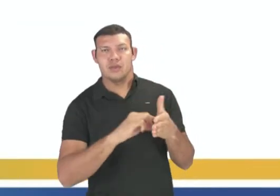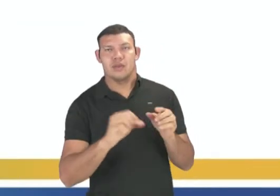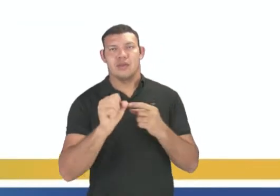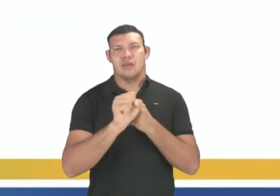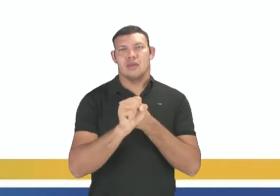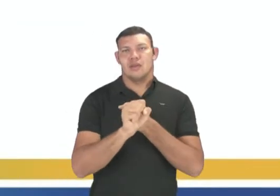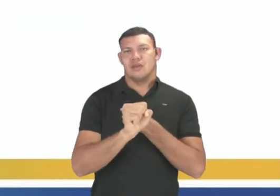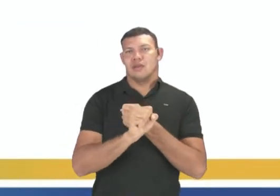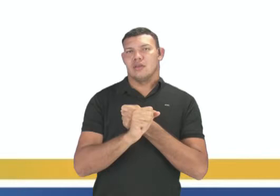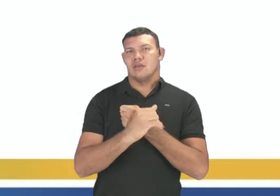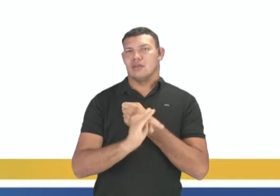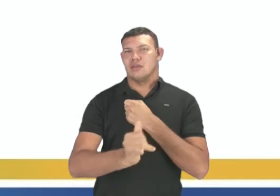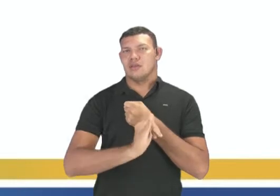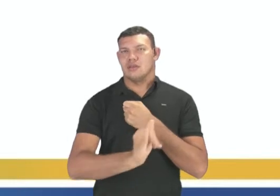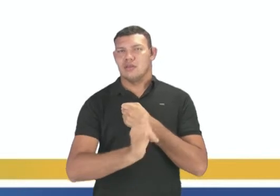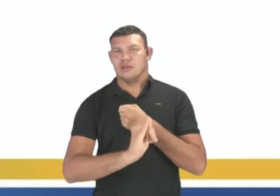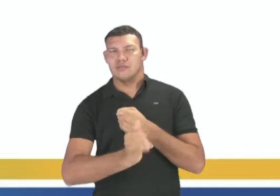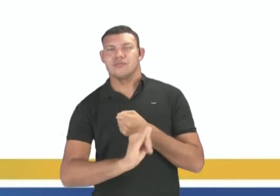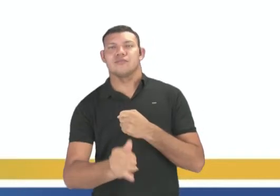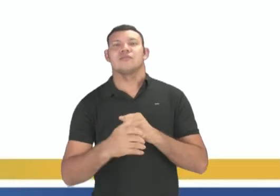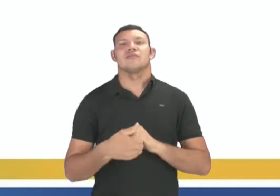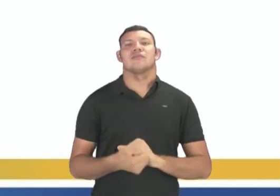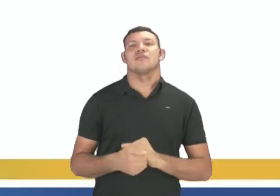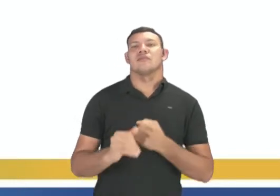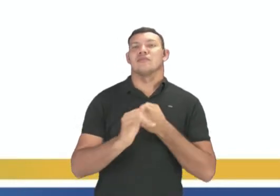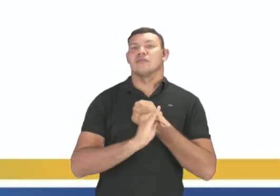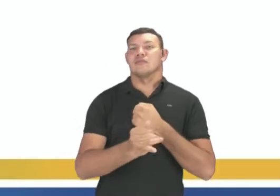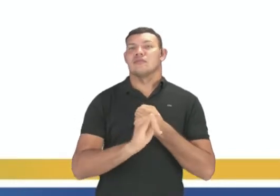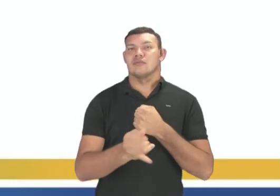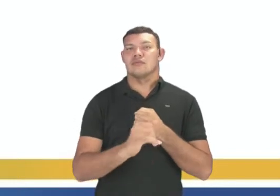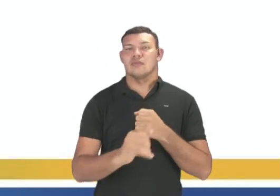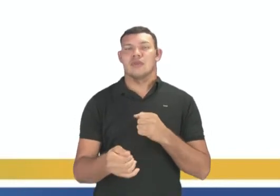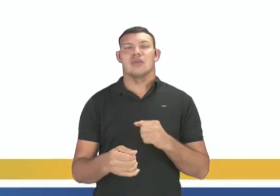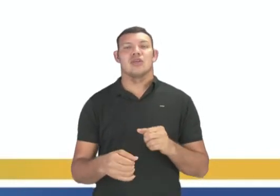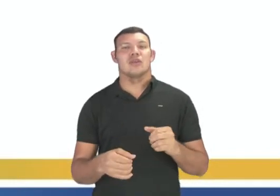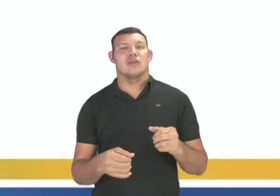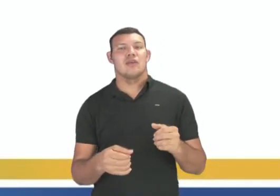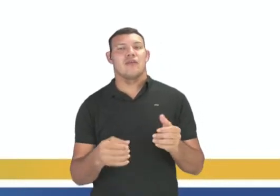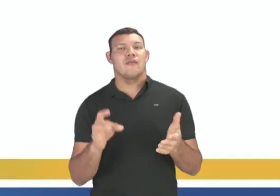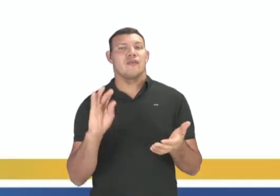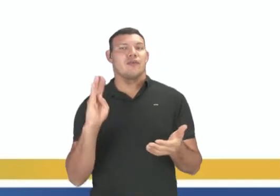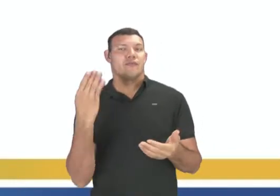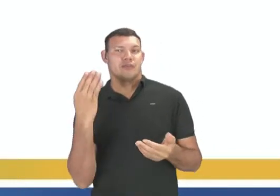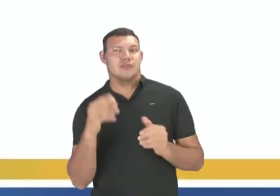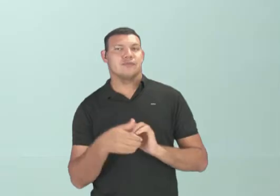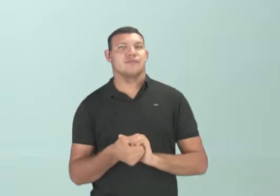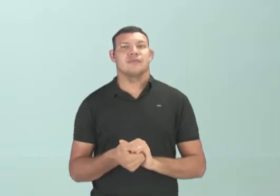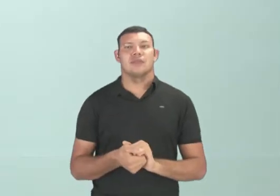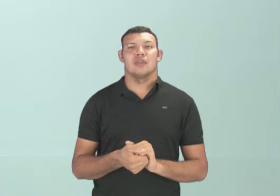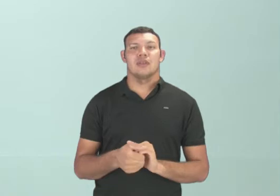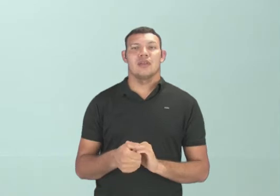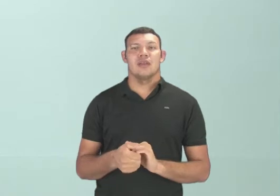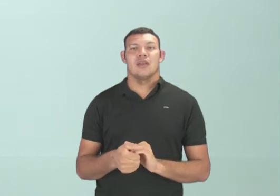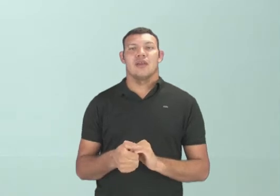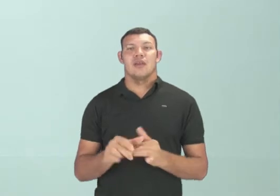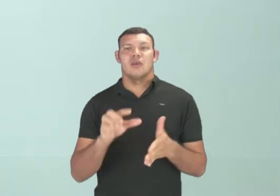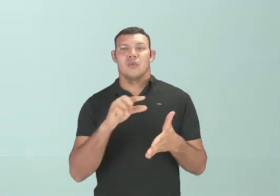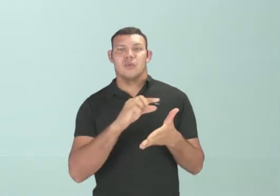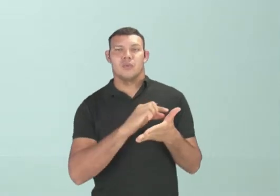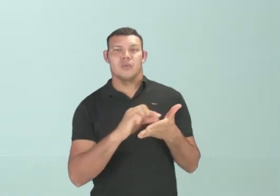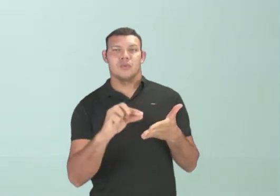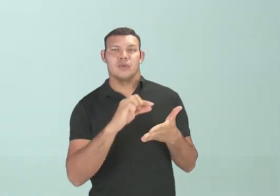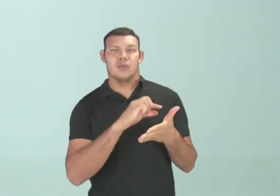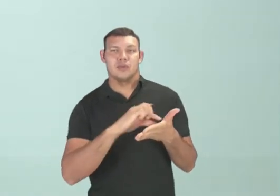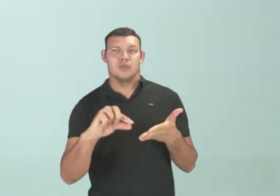crônicas historiográficas e as crônicas ficcionais. Então, essa prosa humanista, ela